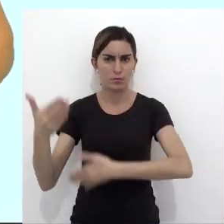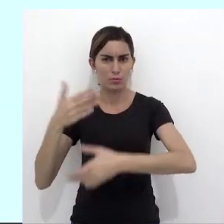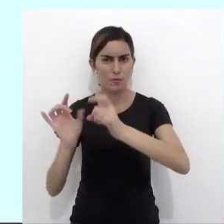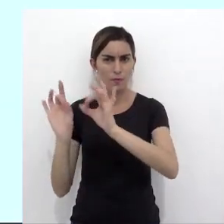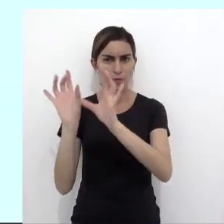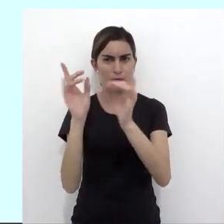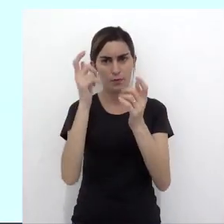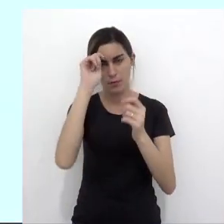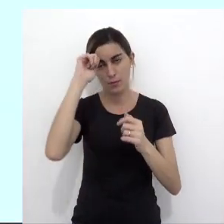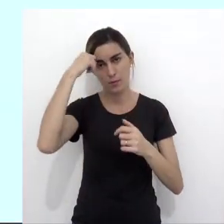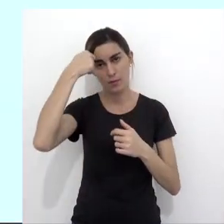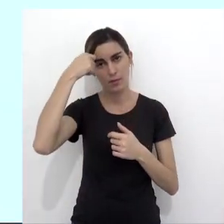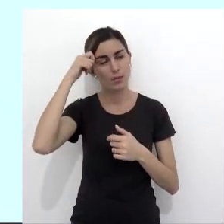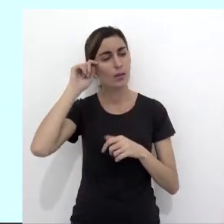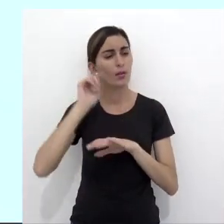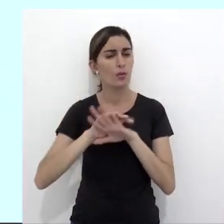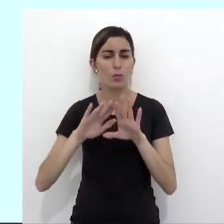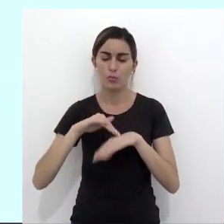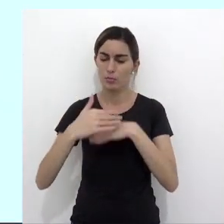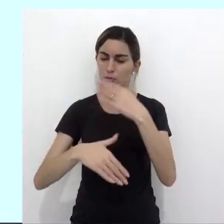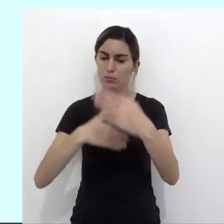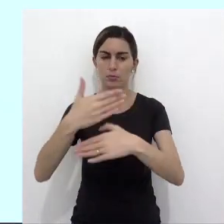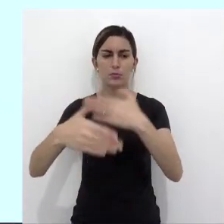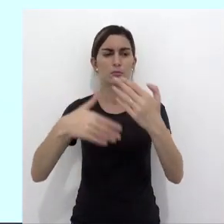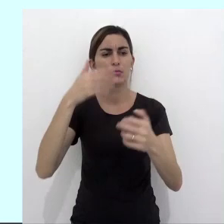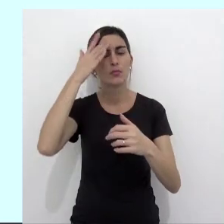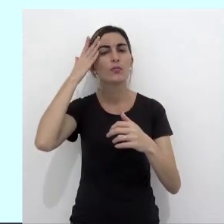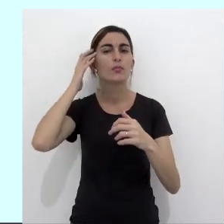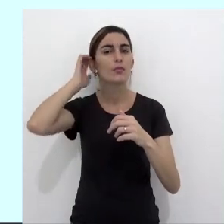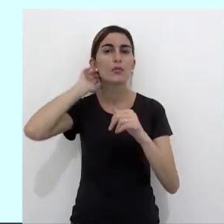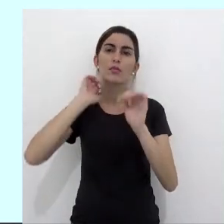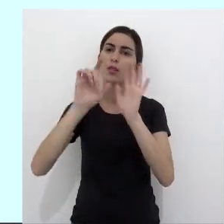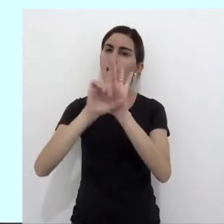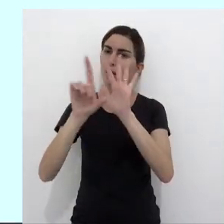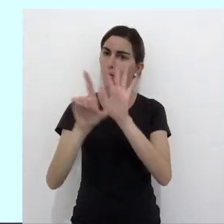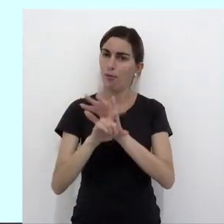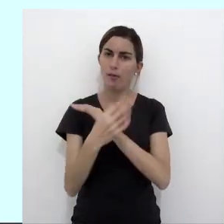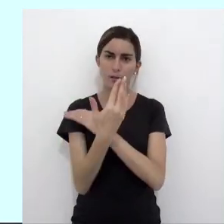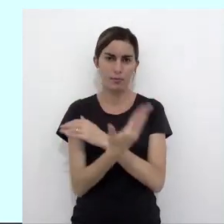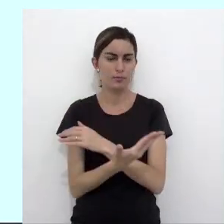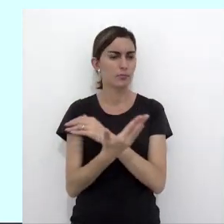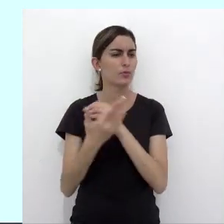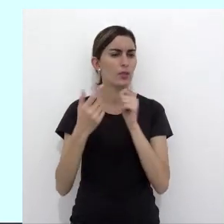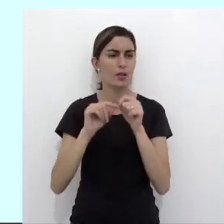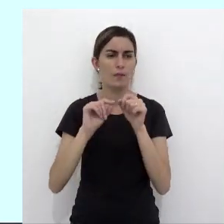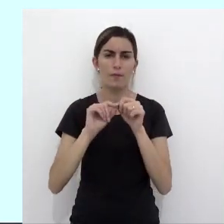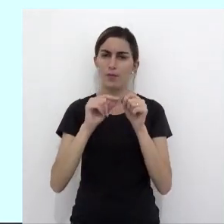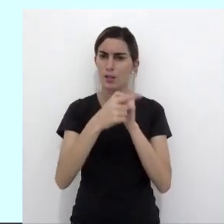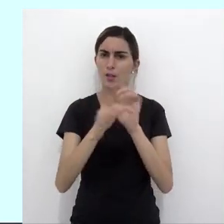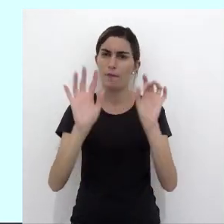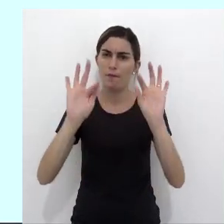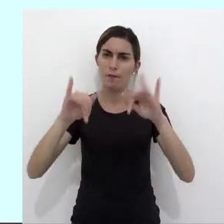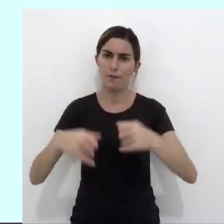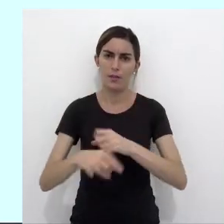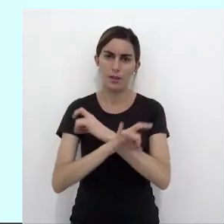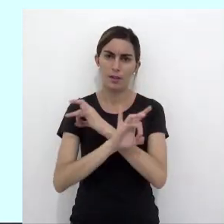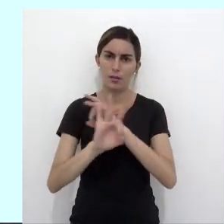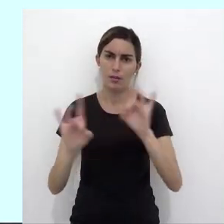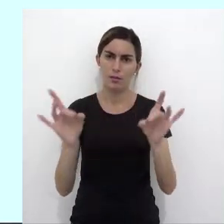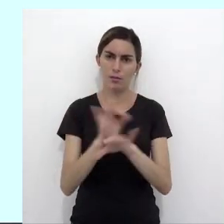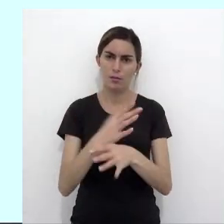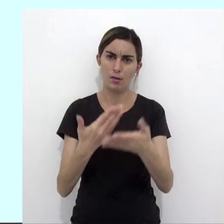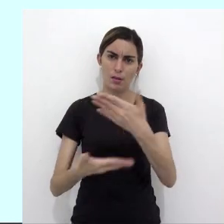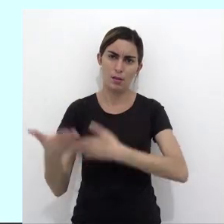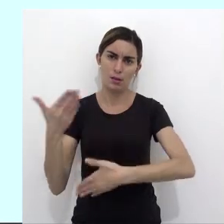realidade, como consequência, a Lei Eusébio de Queiroz, pondo fim a esse tráfico negreiro, né, a chegada